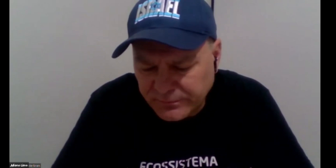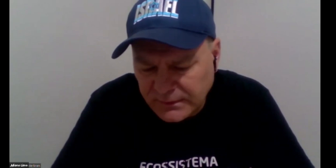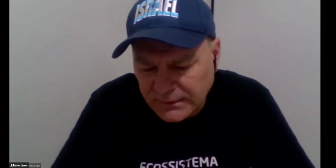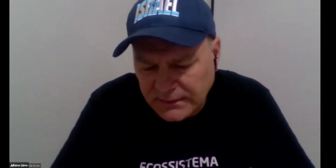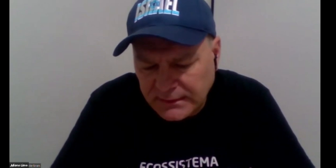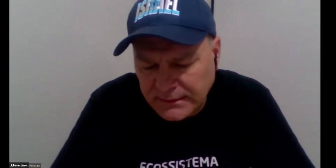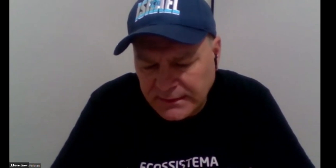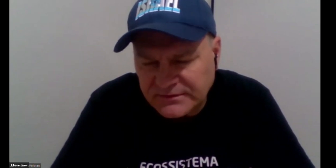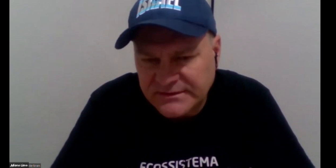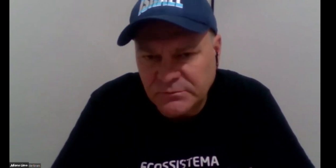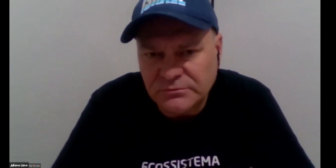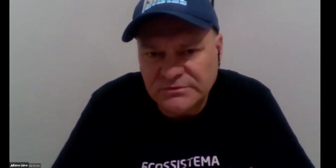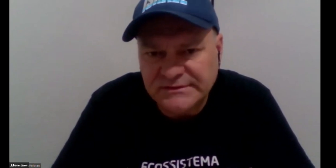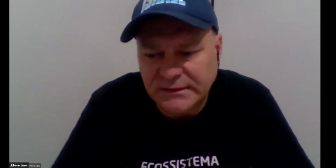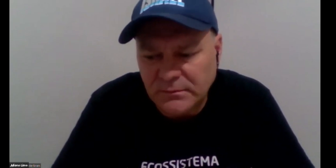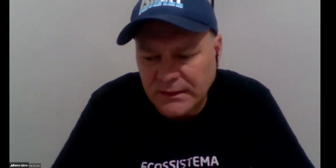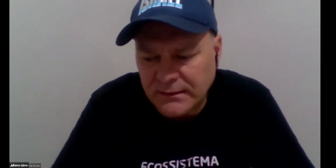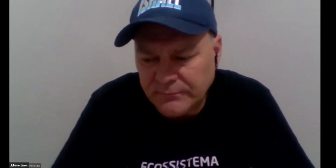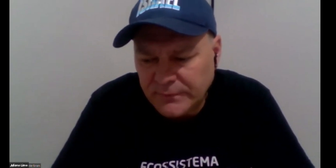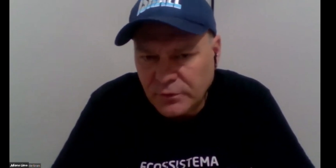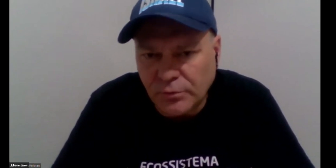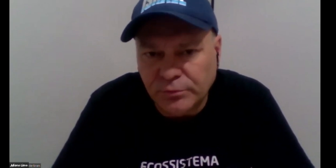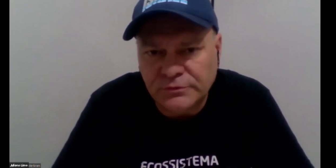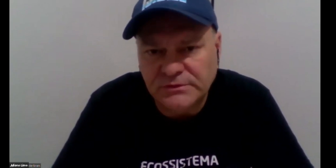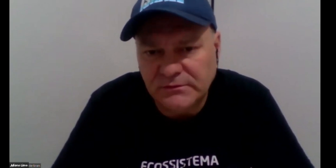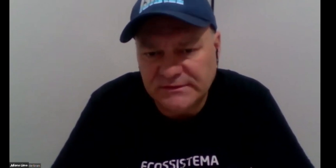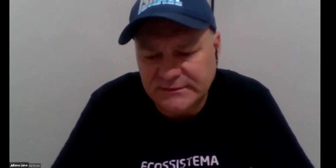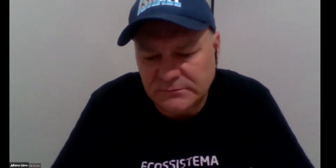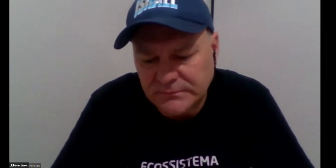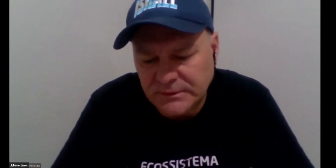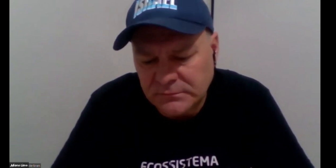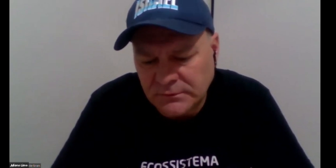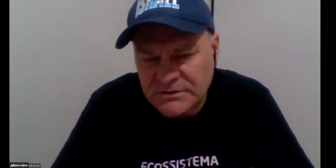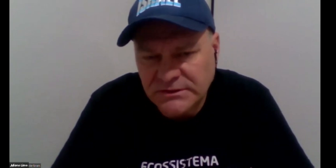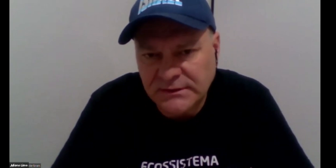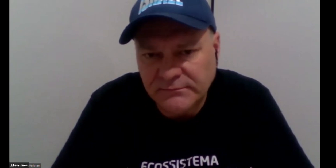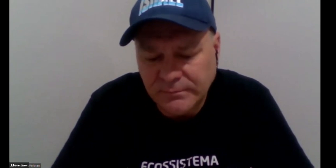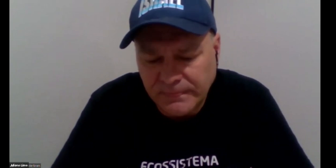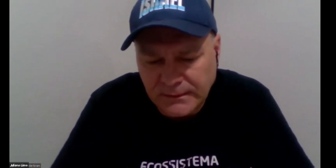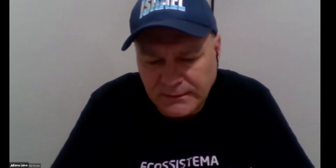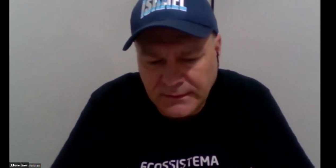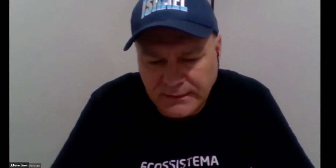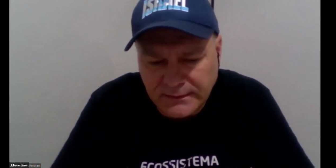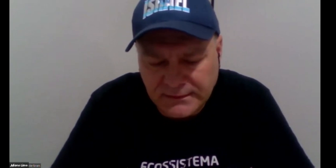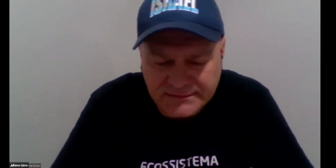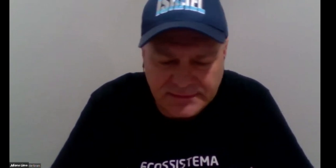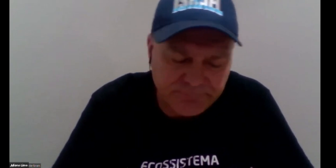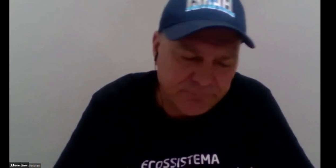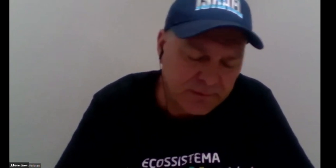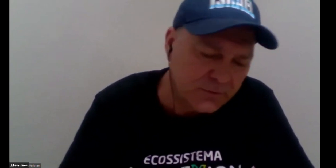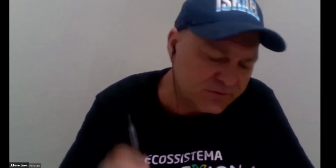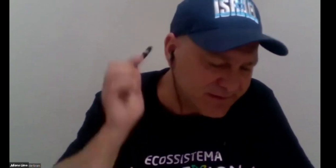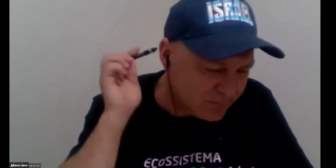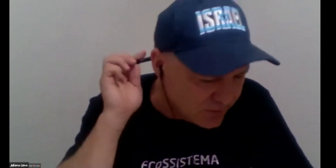alguns anos nós termos um sistema robusto de inovação. Então, eu acho que